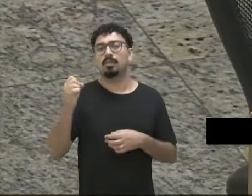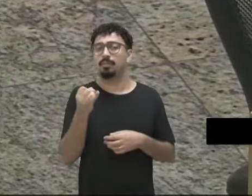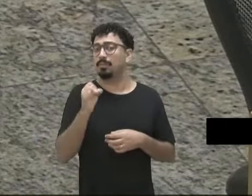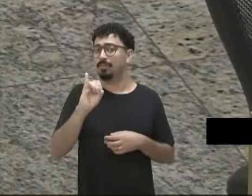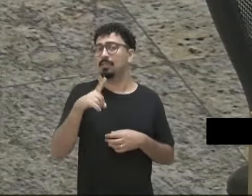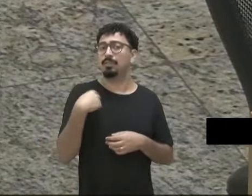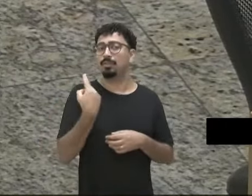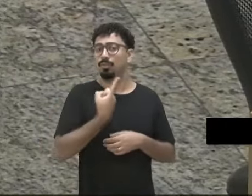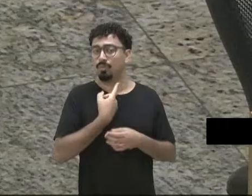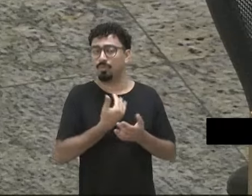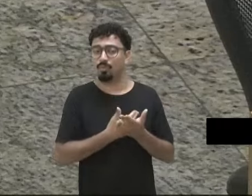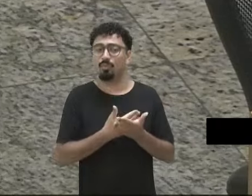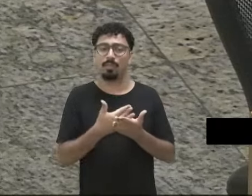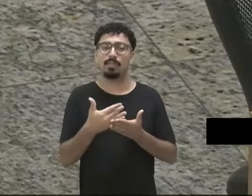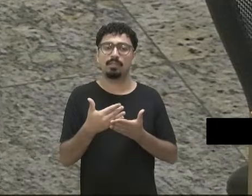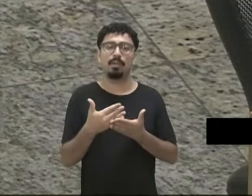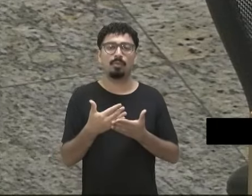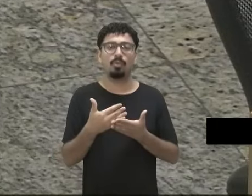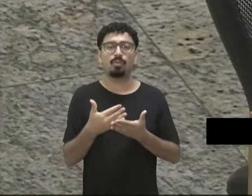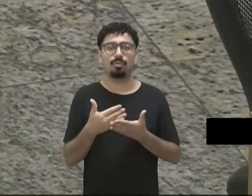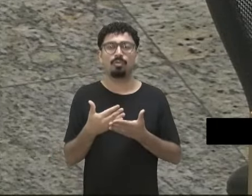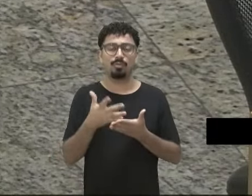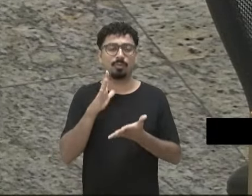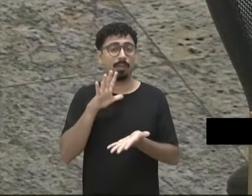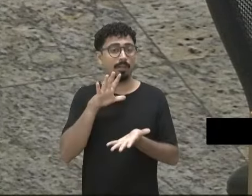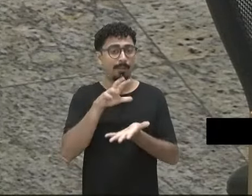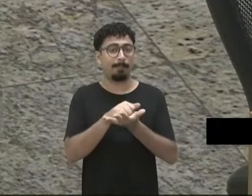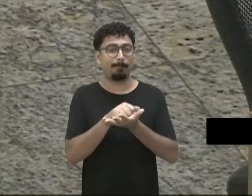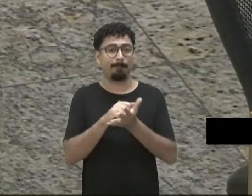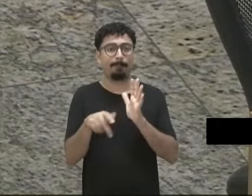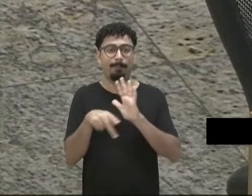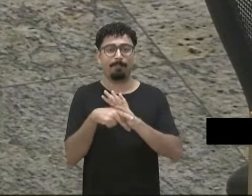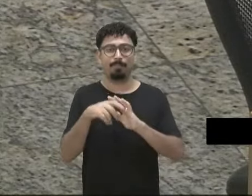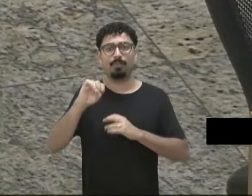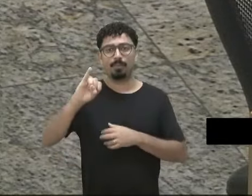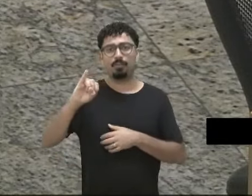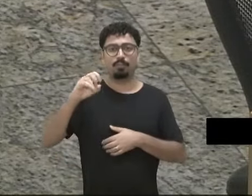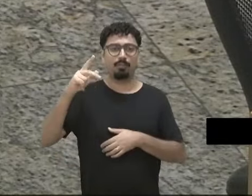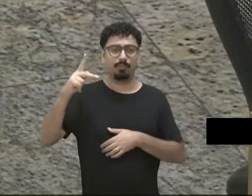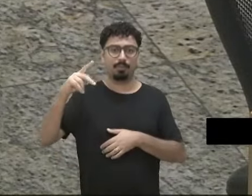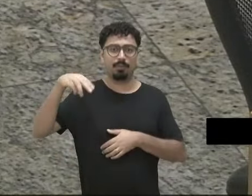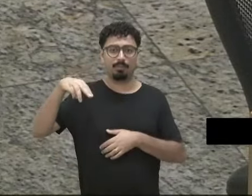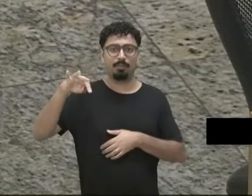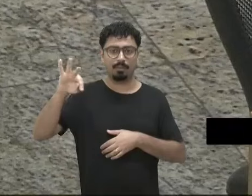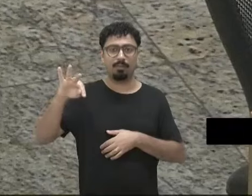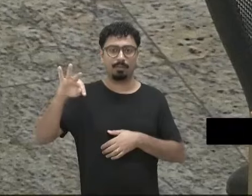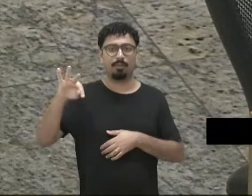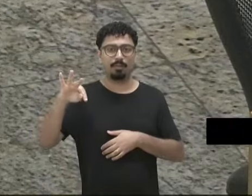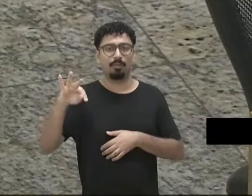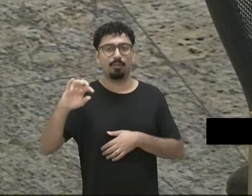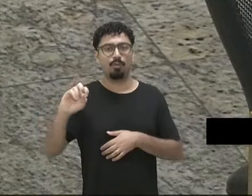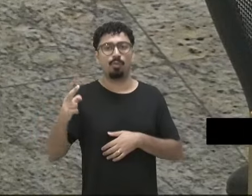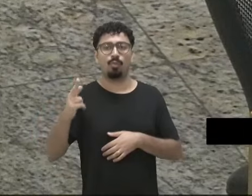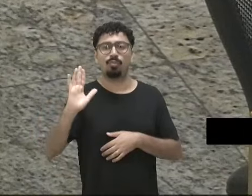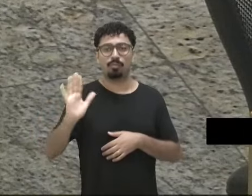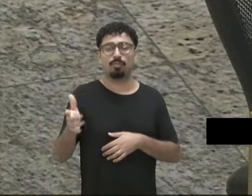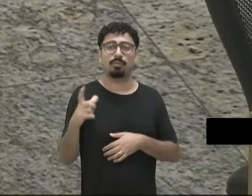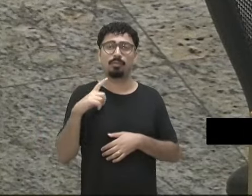estamos iniciando o cadastramento no Instituto para o Progestão ou se nós já temos